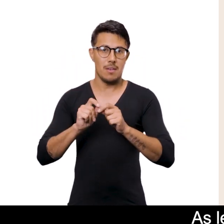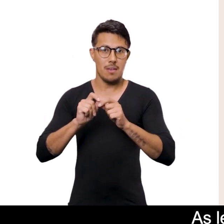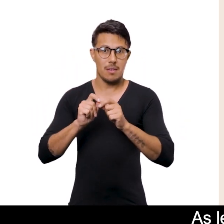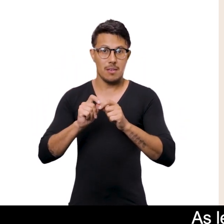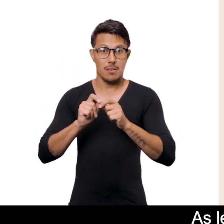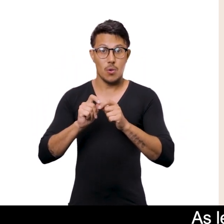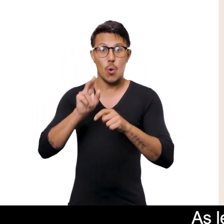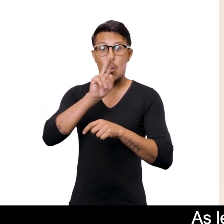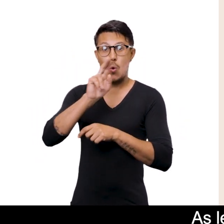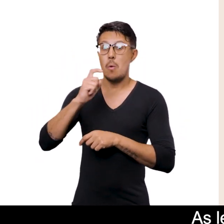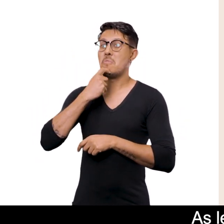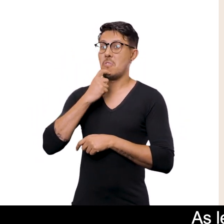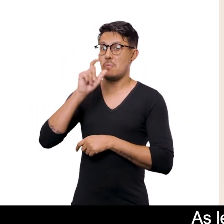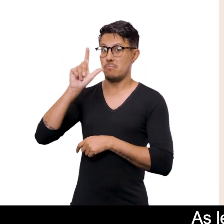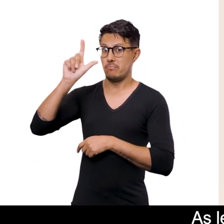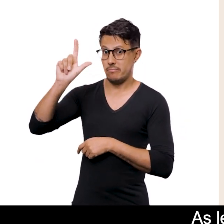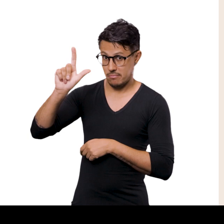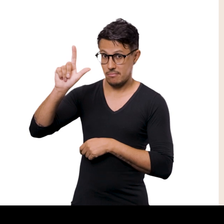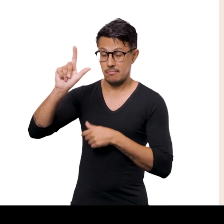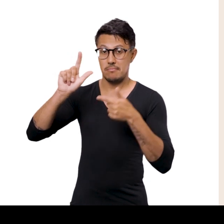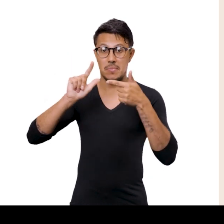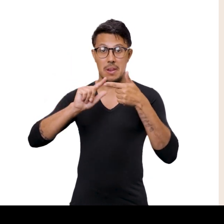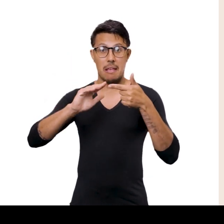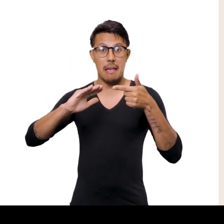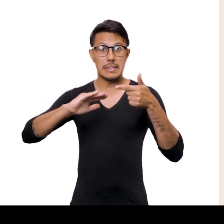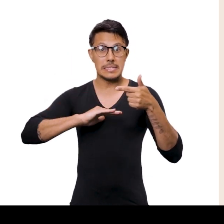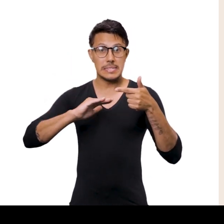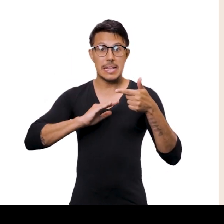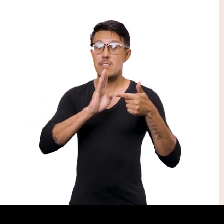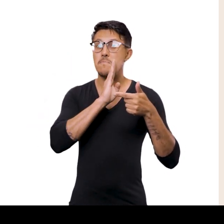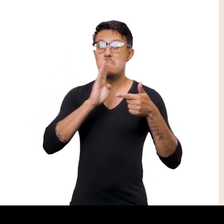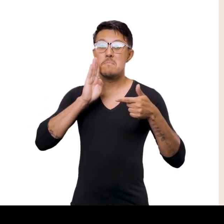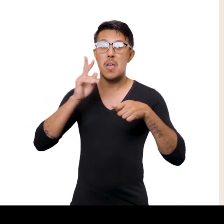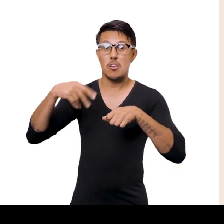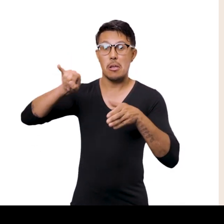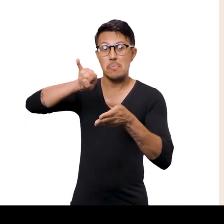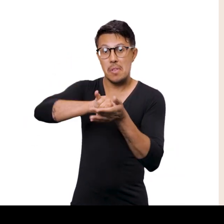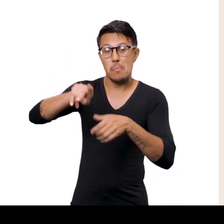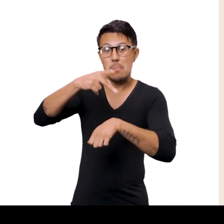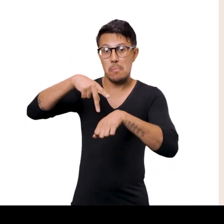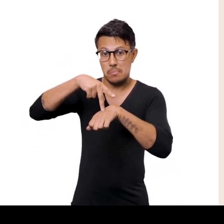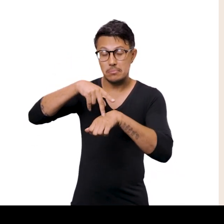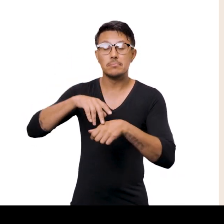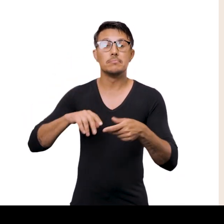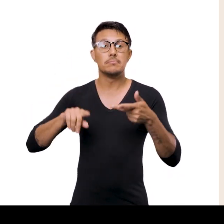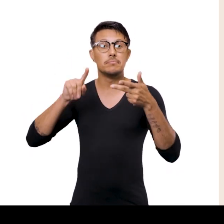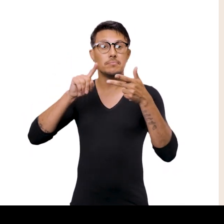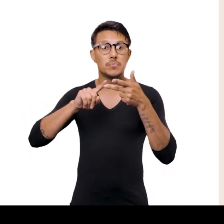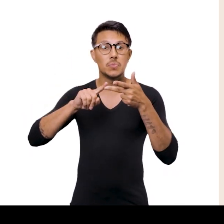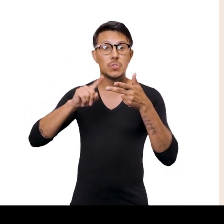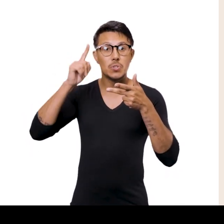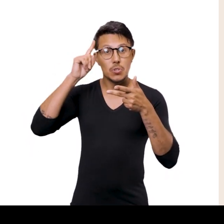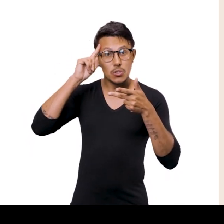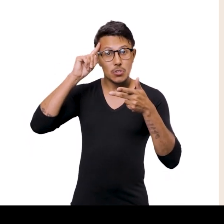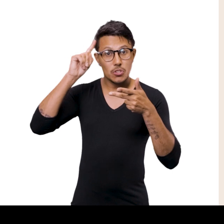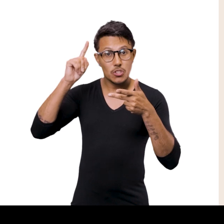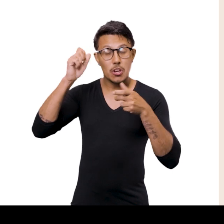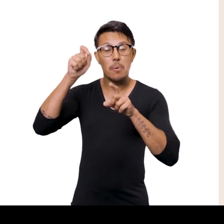à inicial do nome do artista, a cidade de Bruxelas e a data, novembro